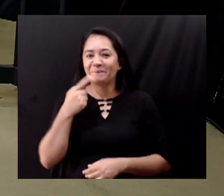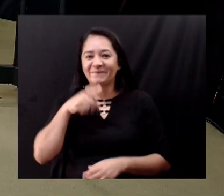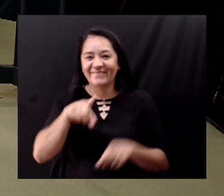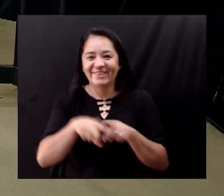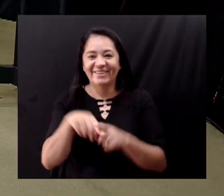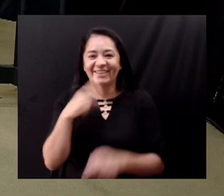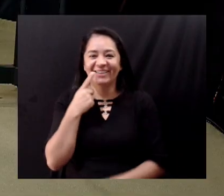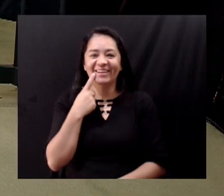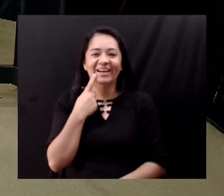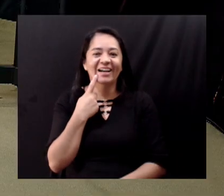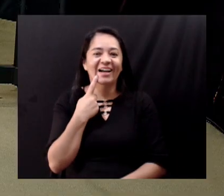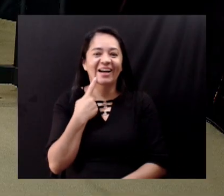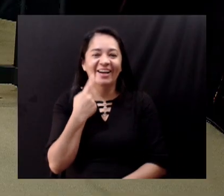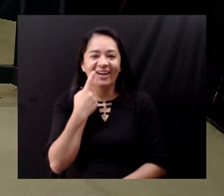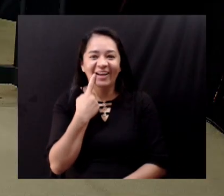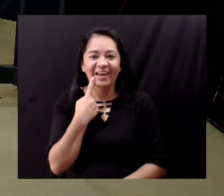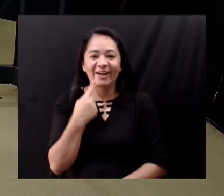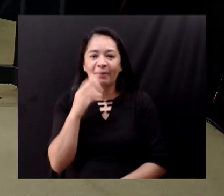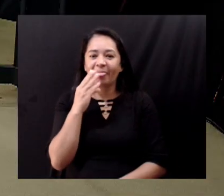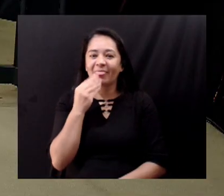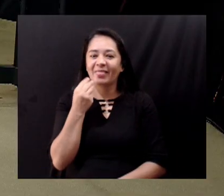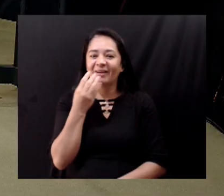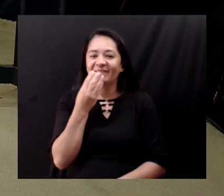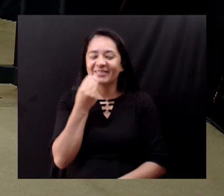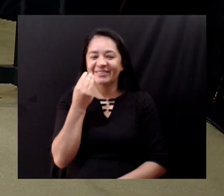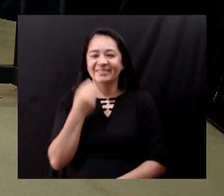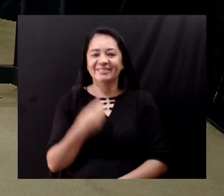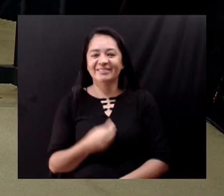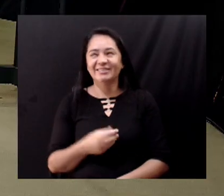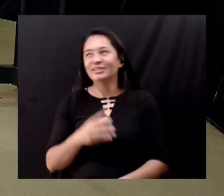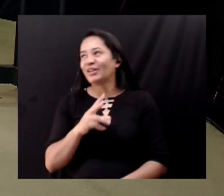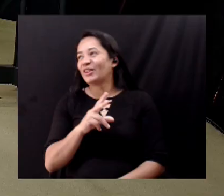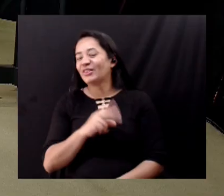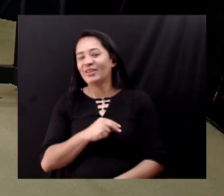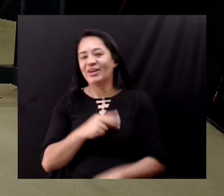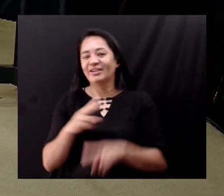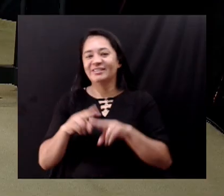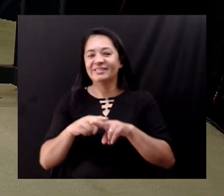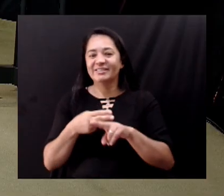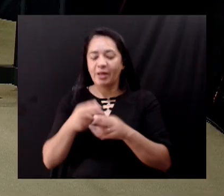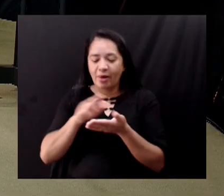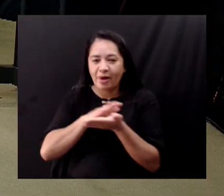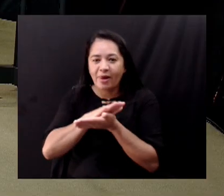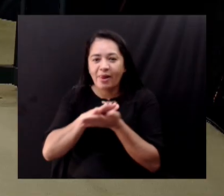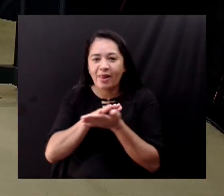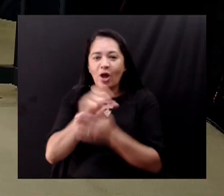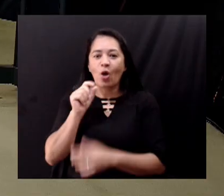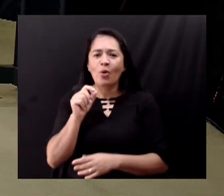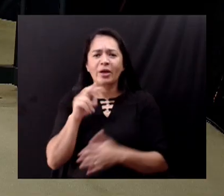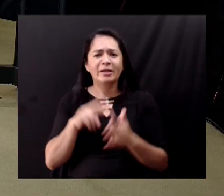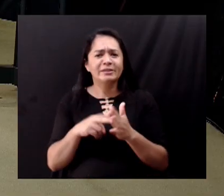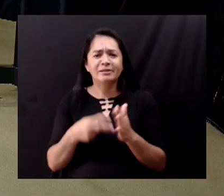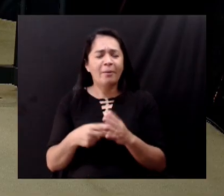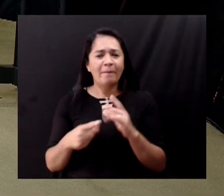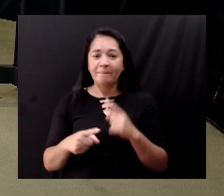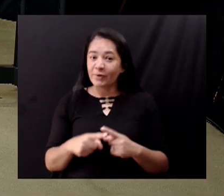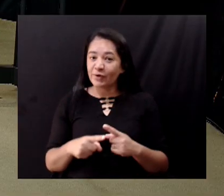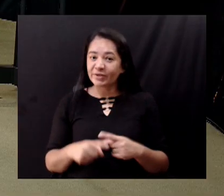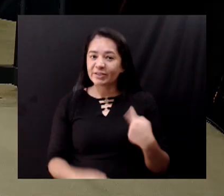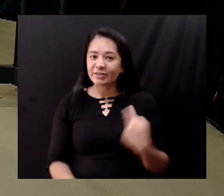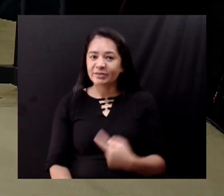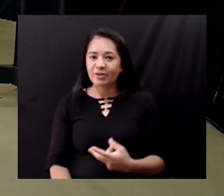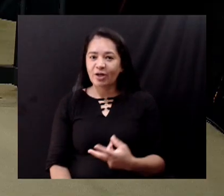tô. Zé, olha aí um brigadeiro. Gente, me conta, Micaela, o que que é isso? Por quê que a gente ouve algumas